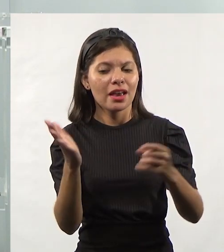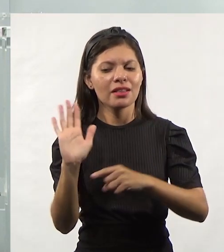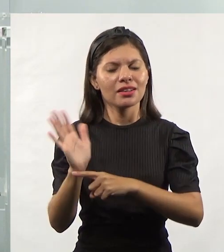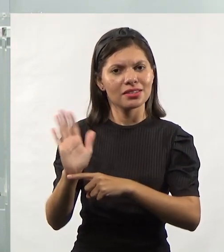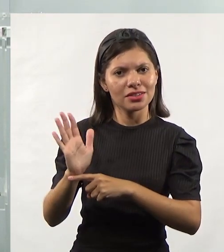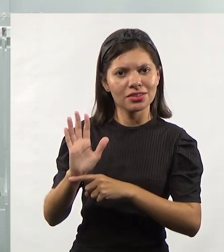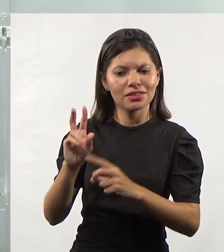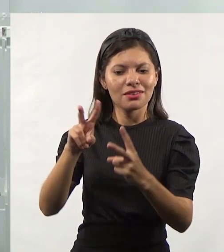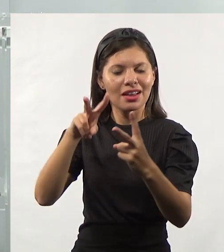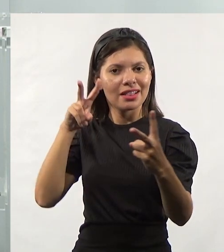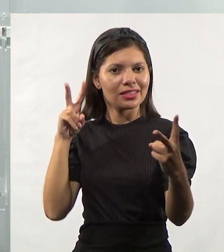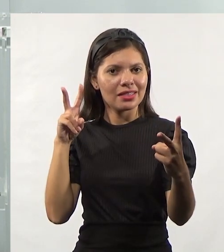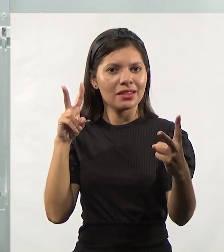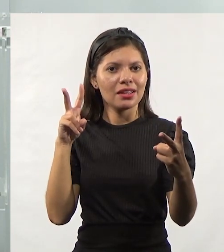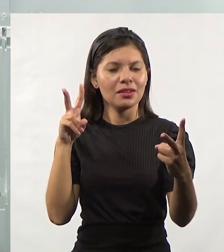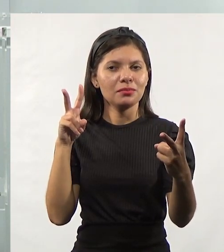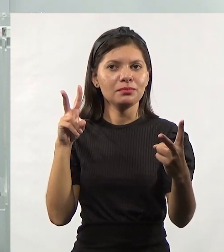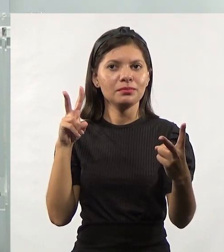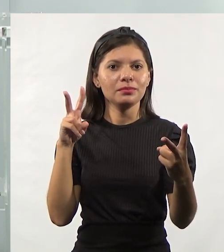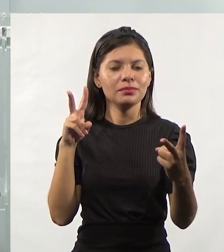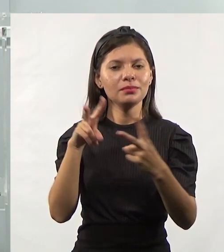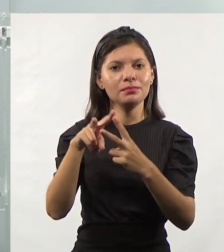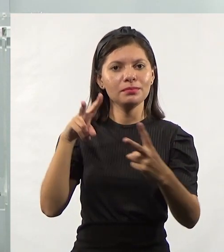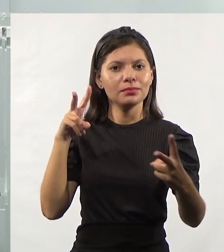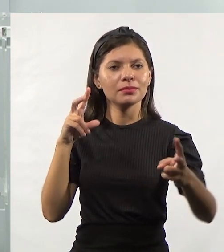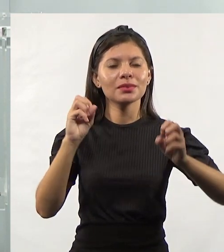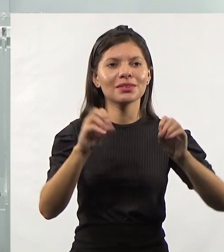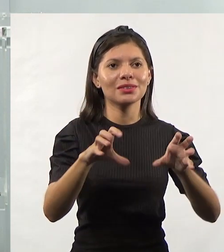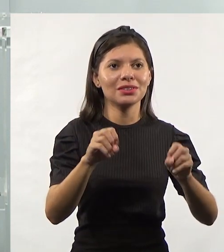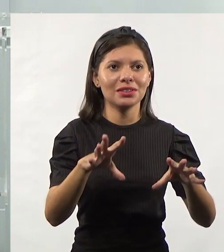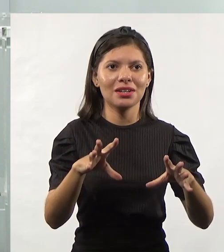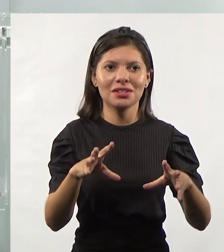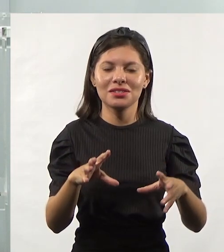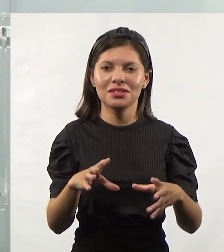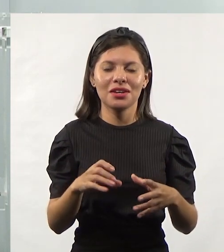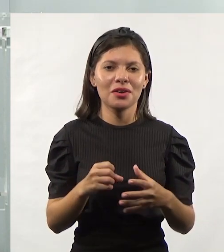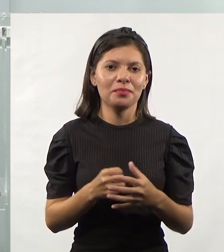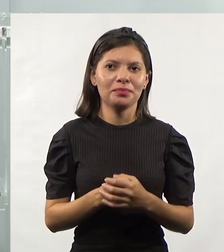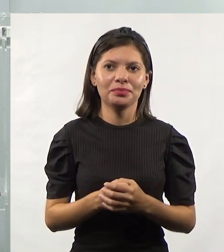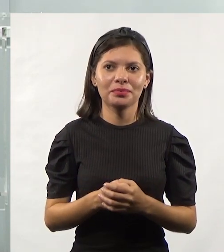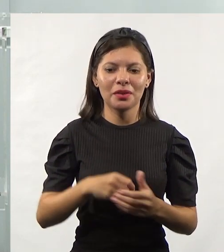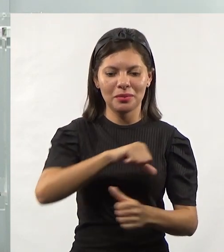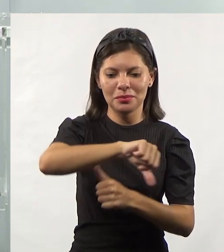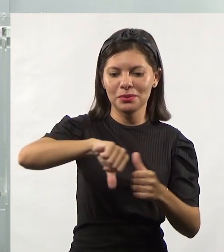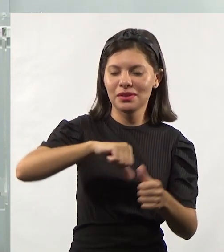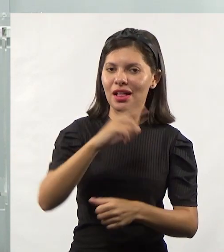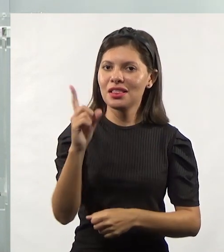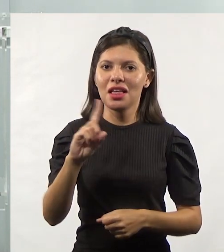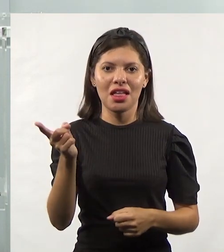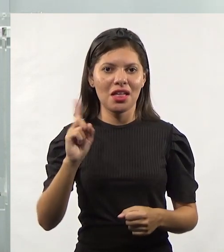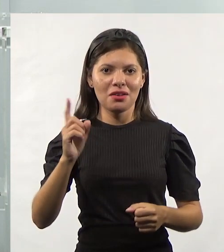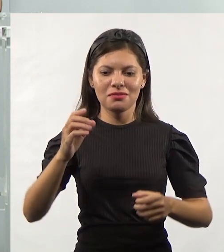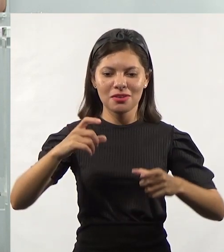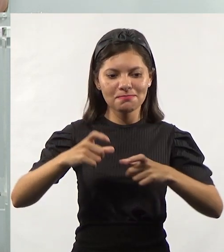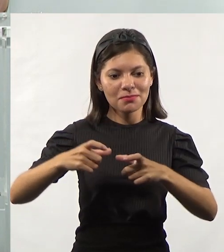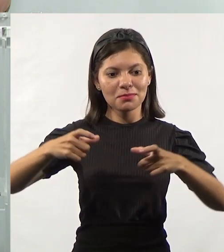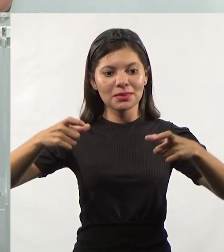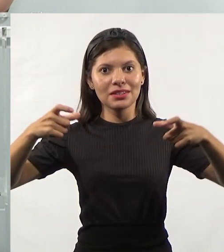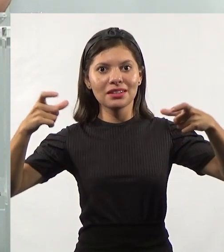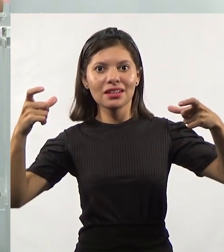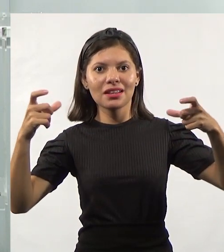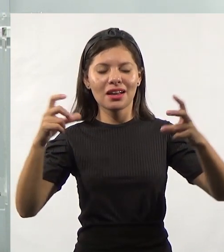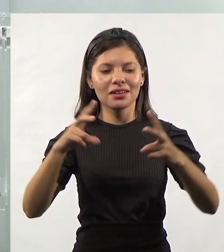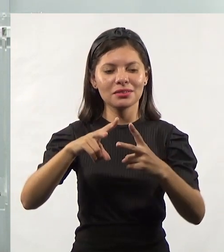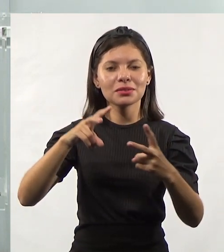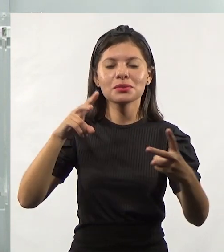me assistindo de forma EAD, né? A educação à distância veio e não vai voltar, não. A tendência